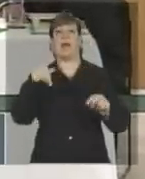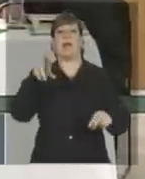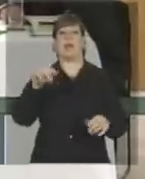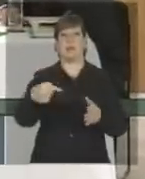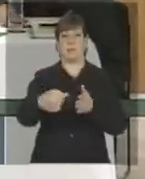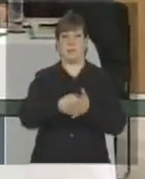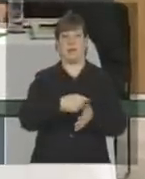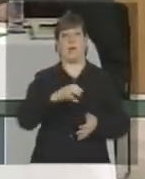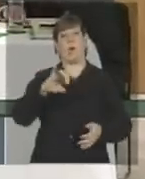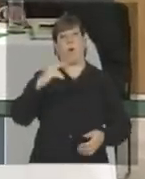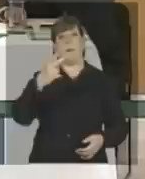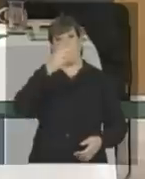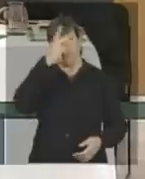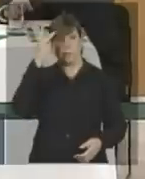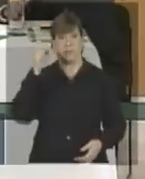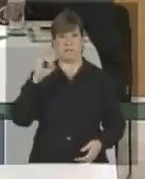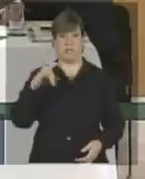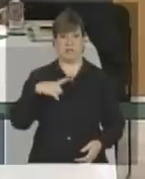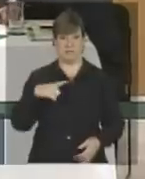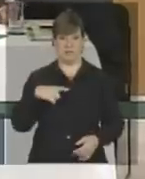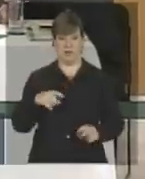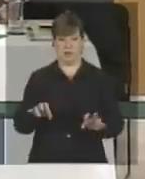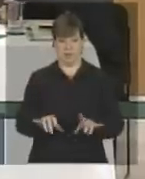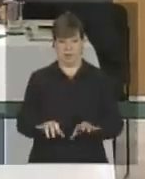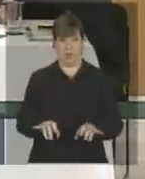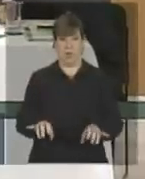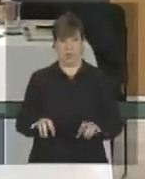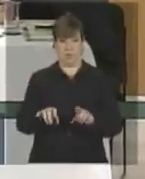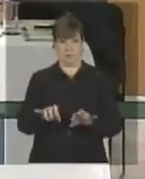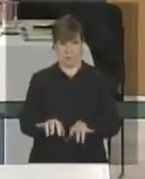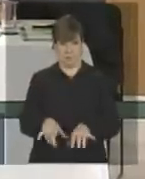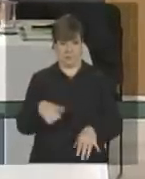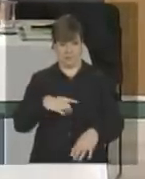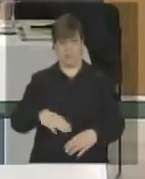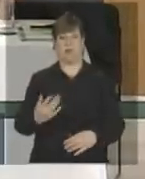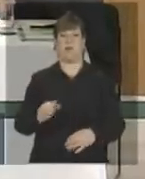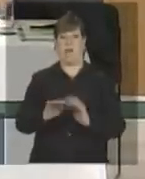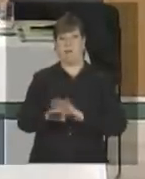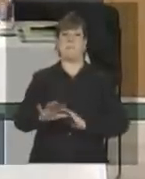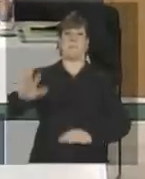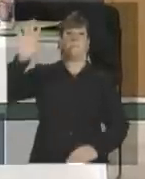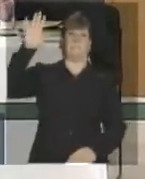ou se a pessoa tiver com o computador no colo, pelo menos levante a mão.